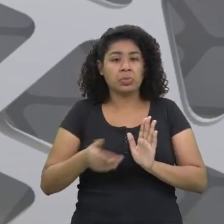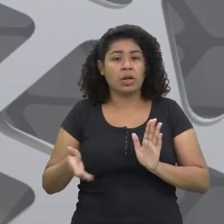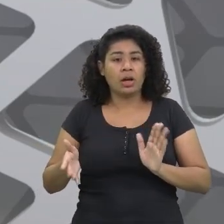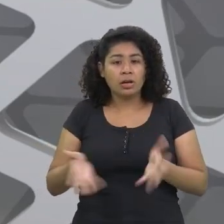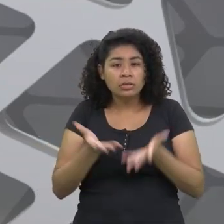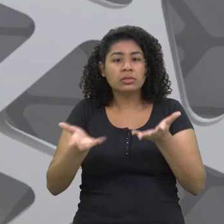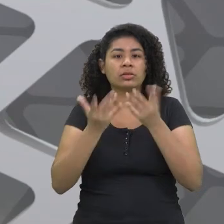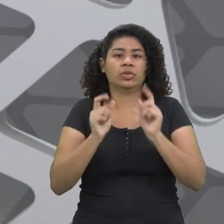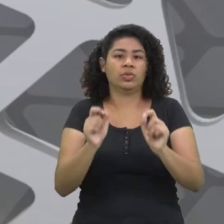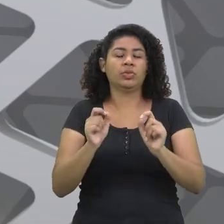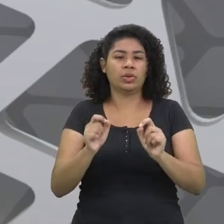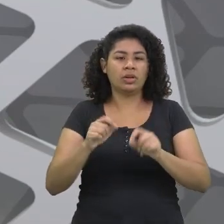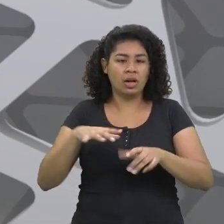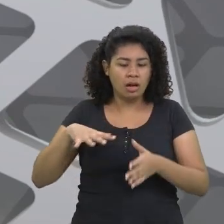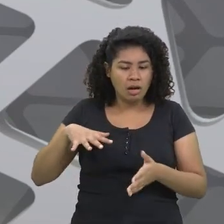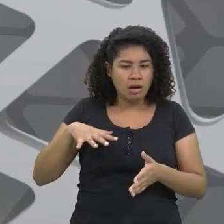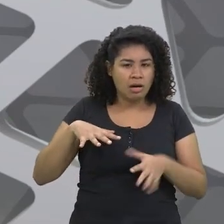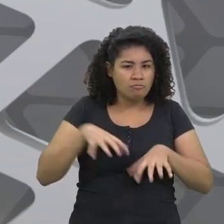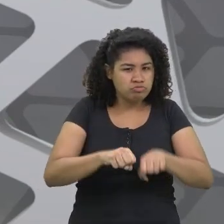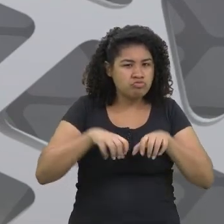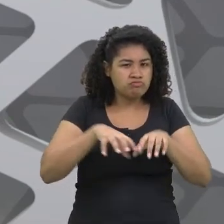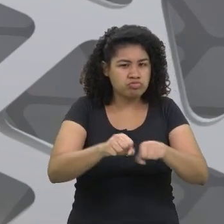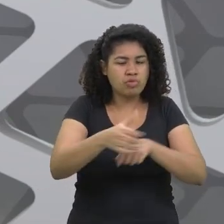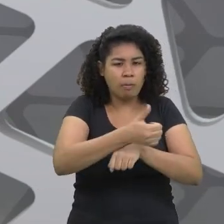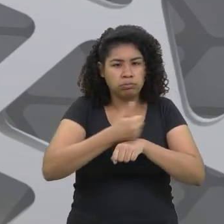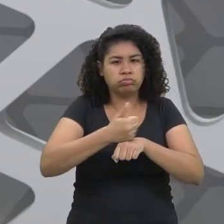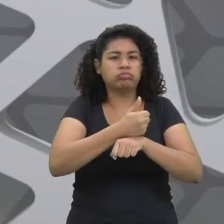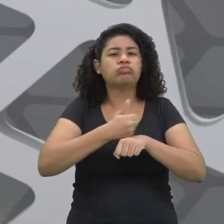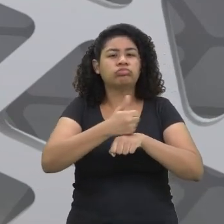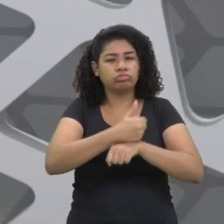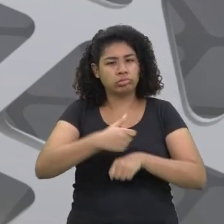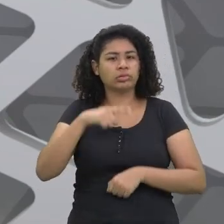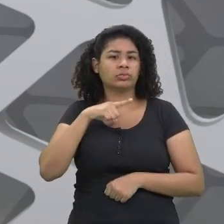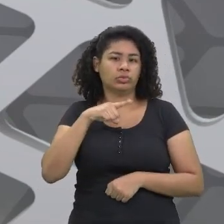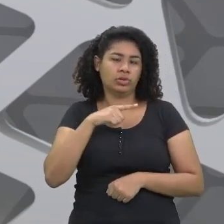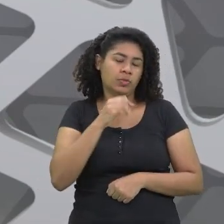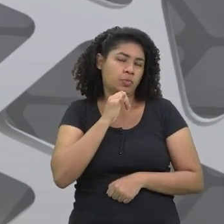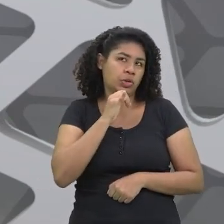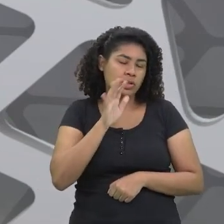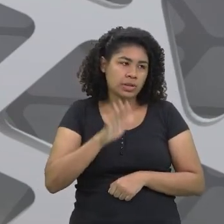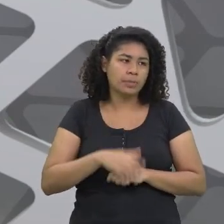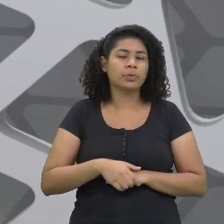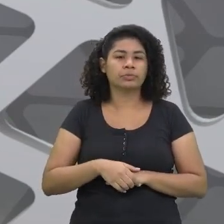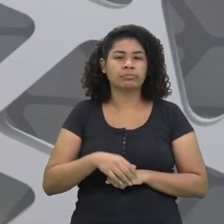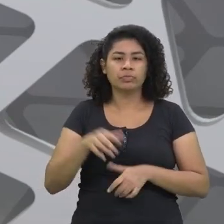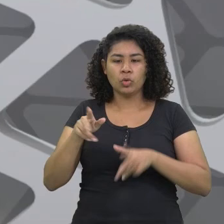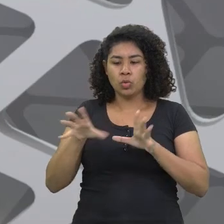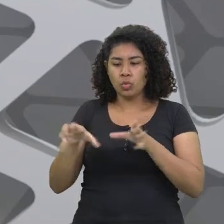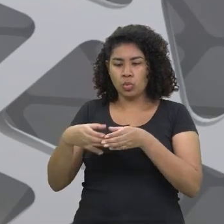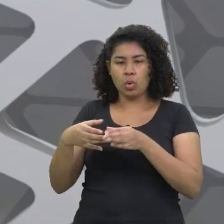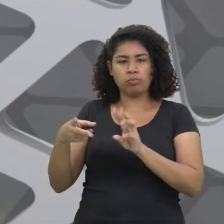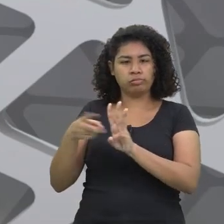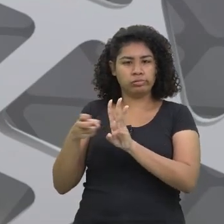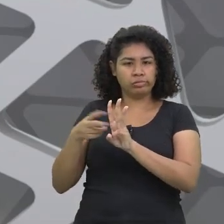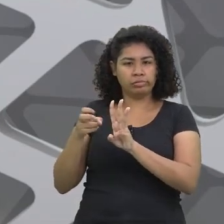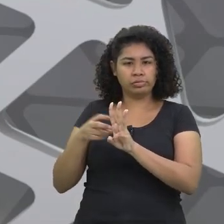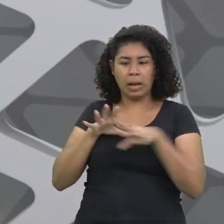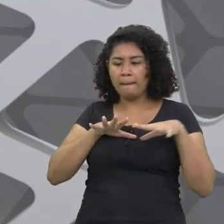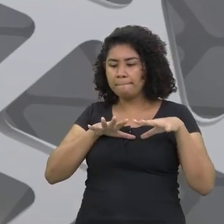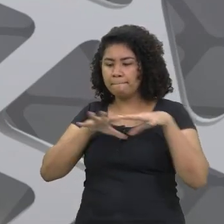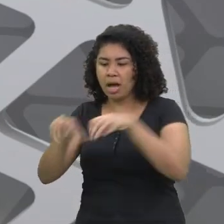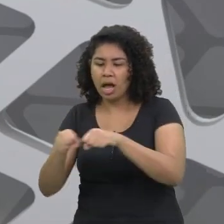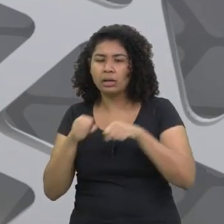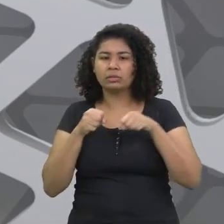colonização, para facilitar o processo de colonização. Se pegavam quem? os indígenas, né, e se passavam por um processo